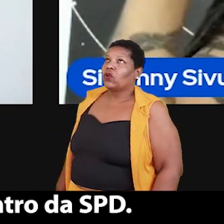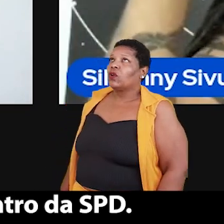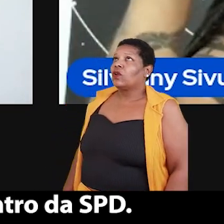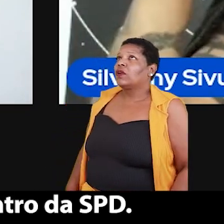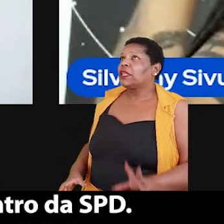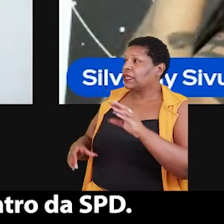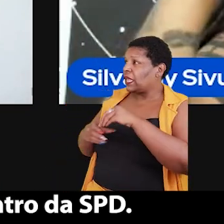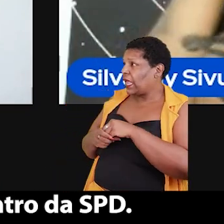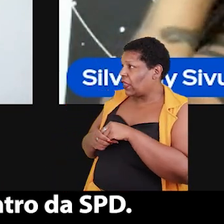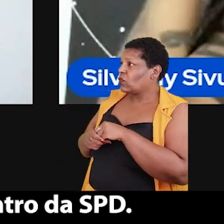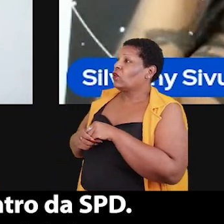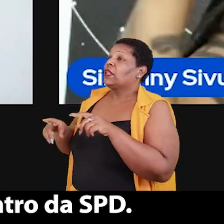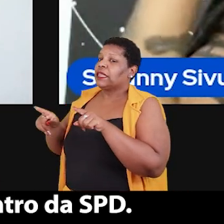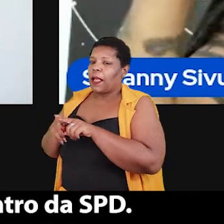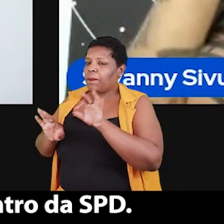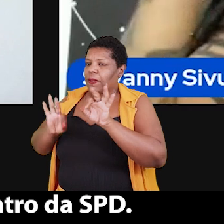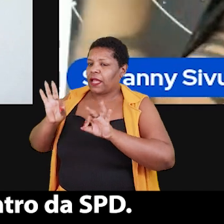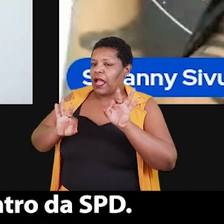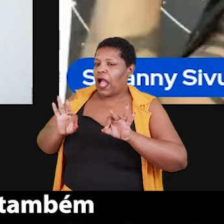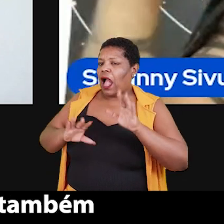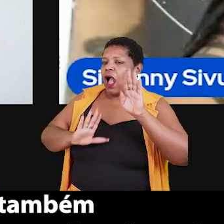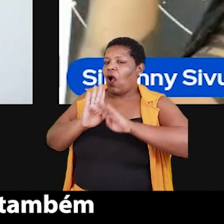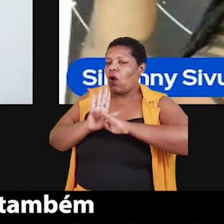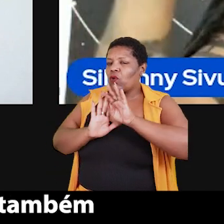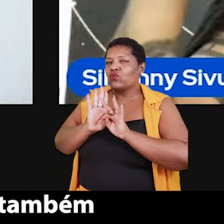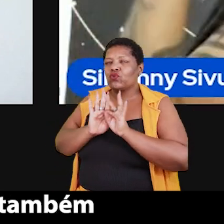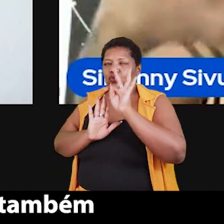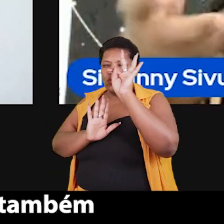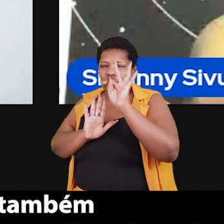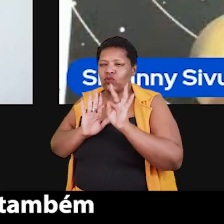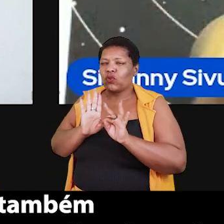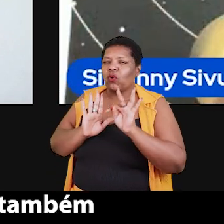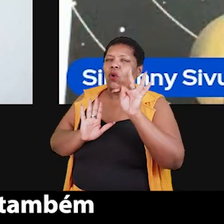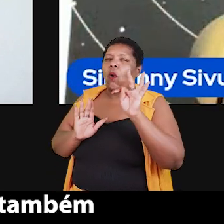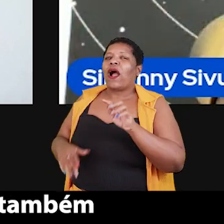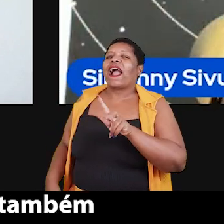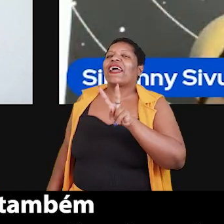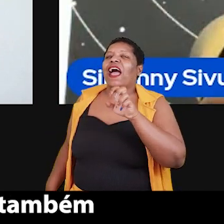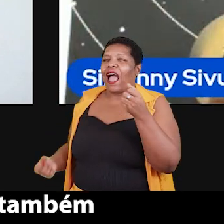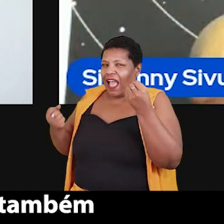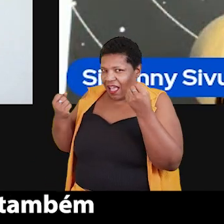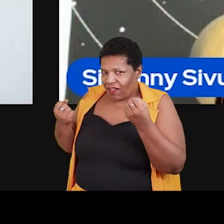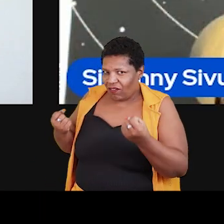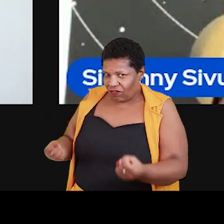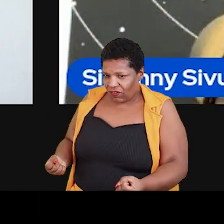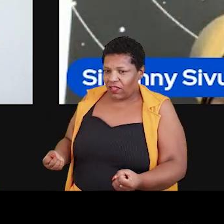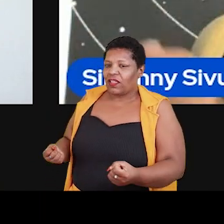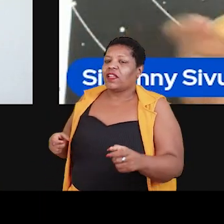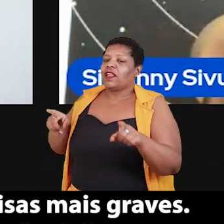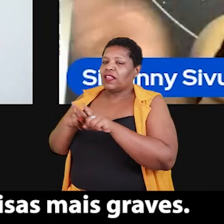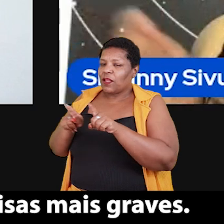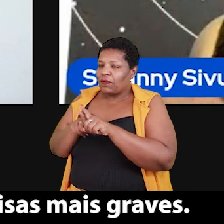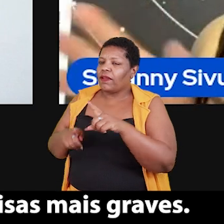Dentro da SPD, aí manipulei alguns tons também para deixar ele numa afinação mais grave, então para a gente